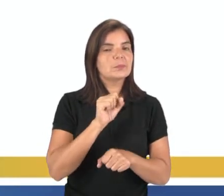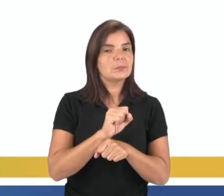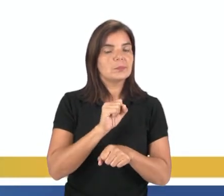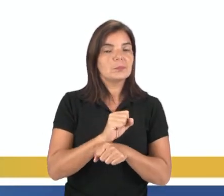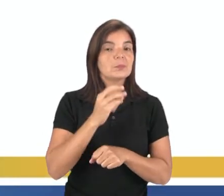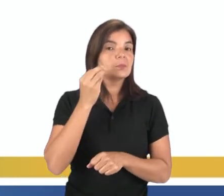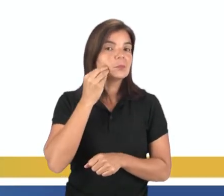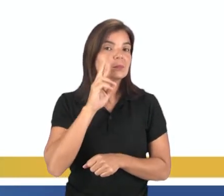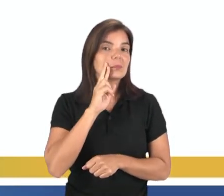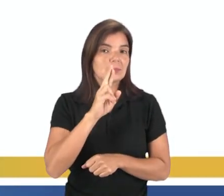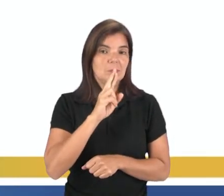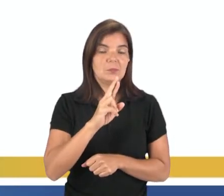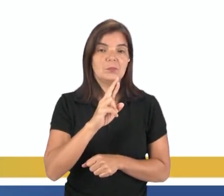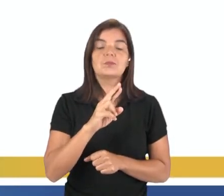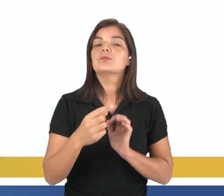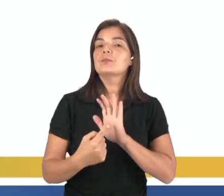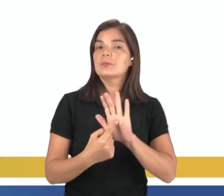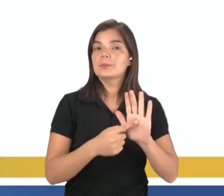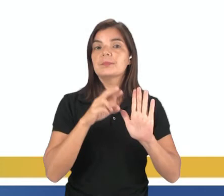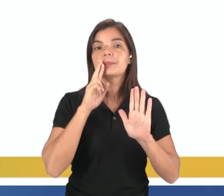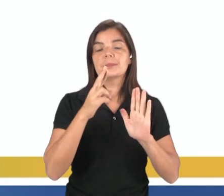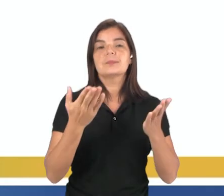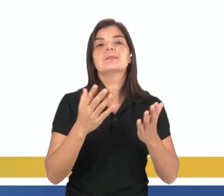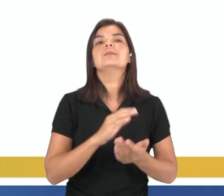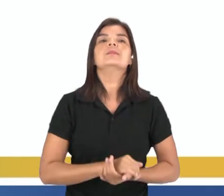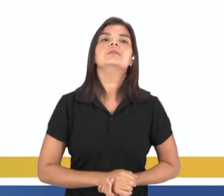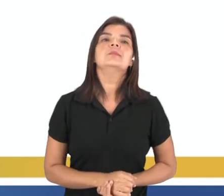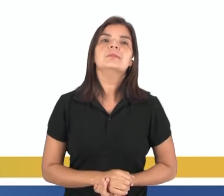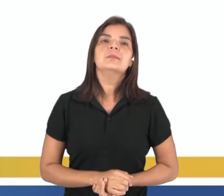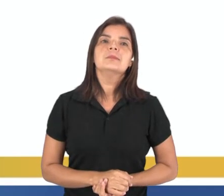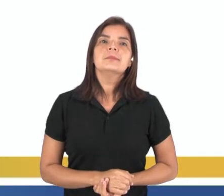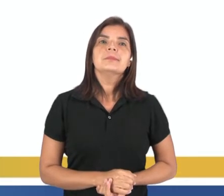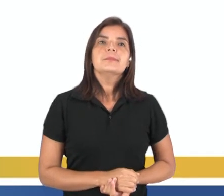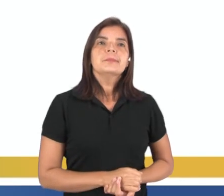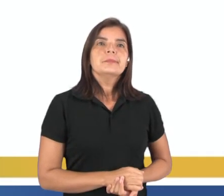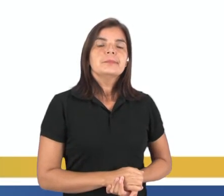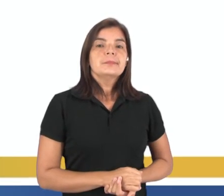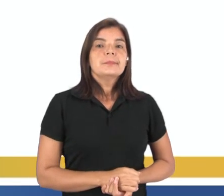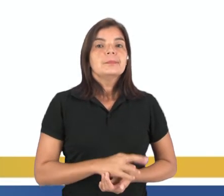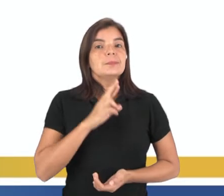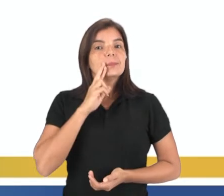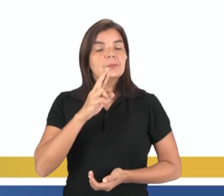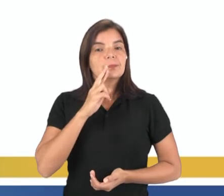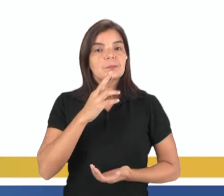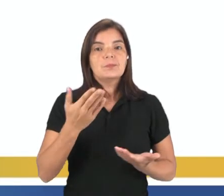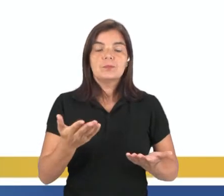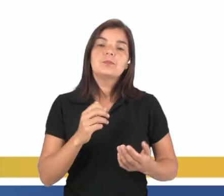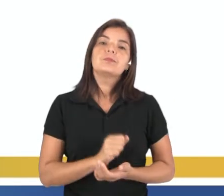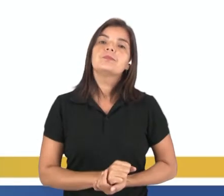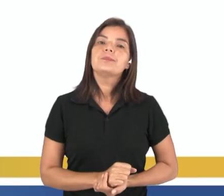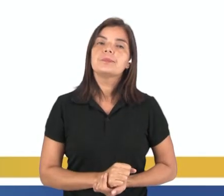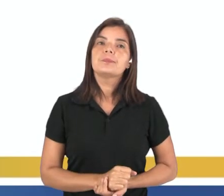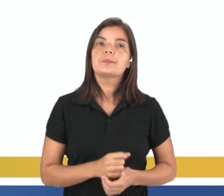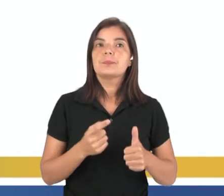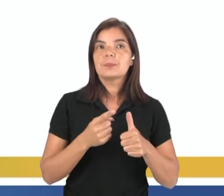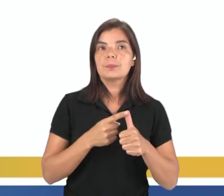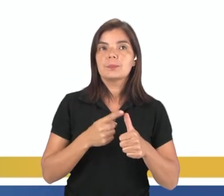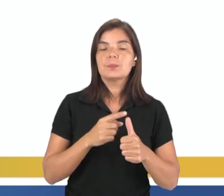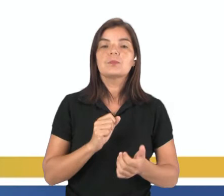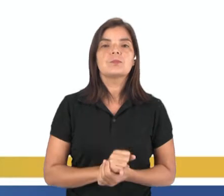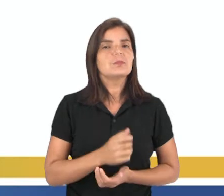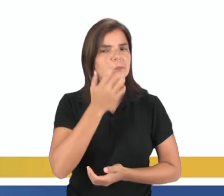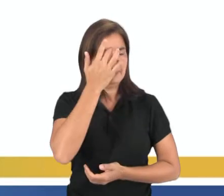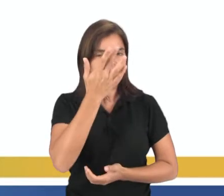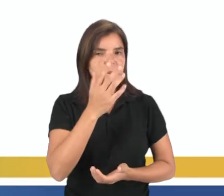tenta resolver que eu vou já passar o gabarito, tá? Bora lá. Tá aí o gabarito na telinha, tá, gente? Ó, questão número 1,